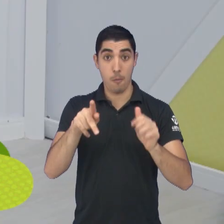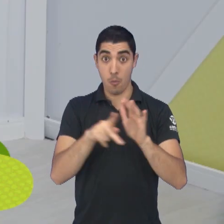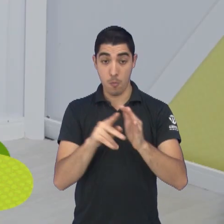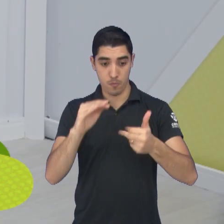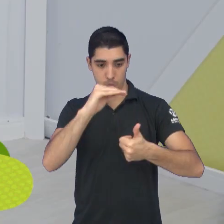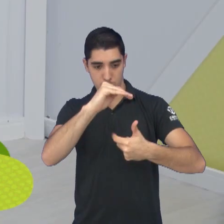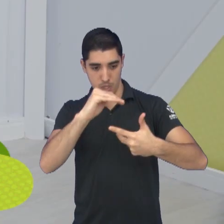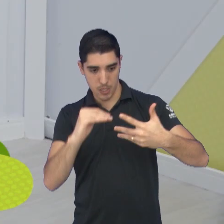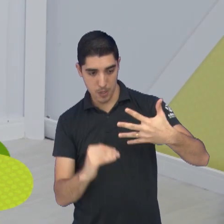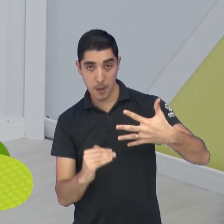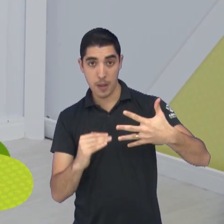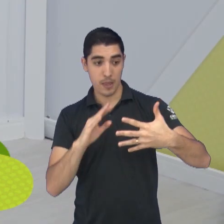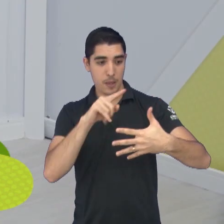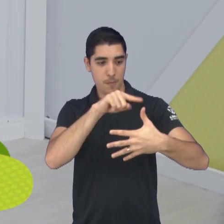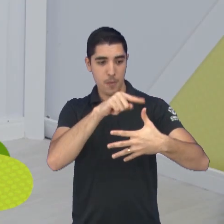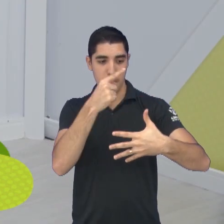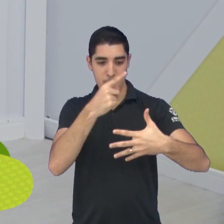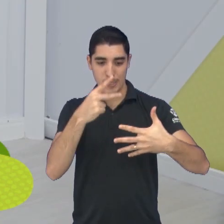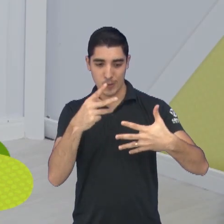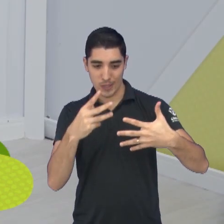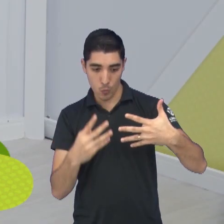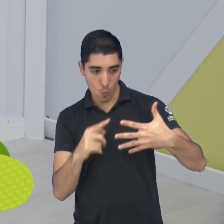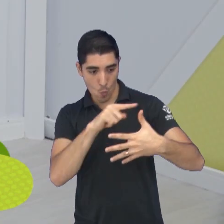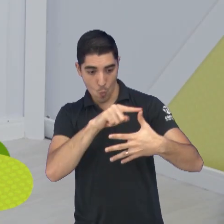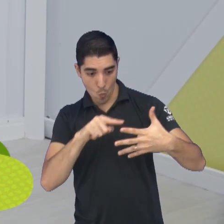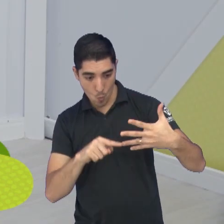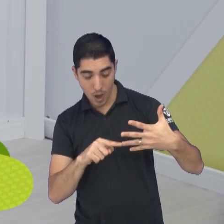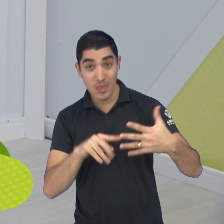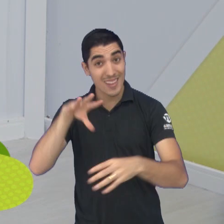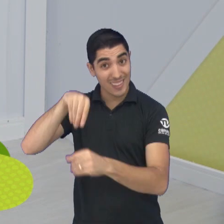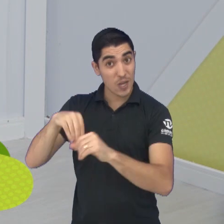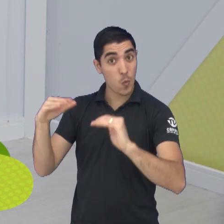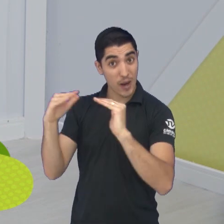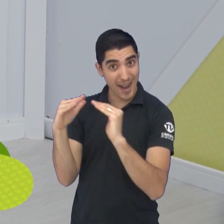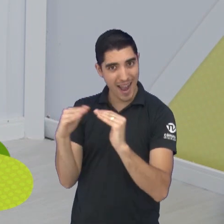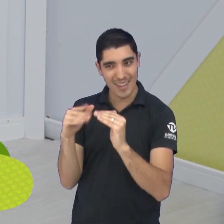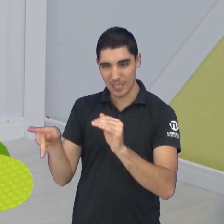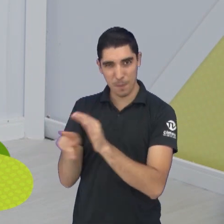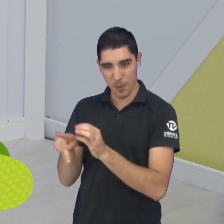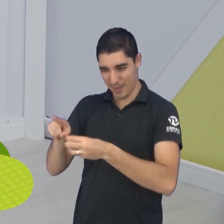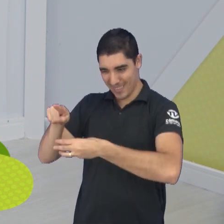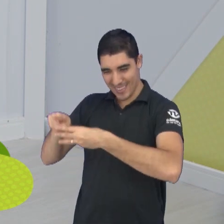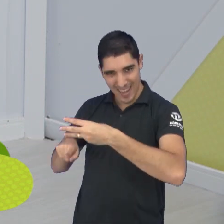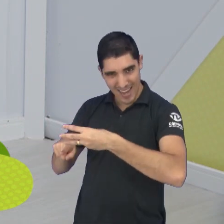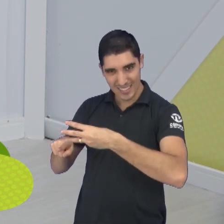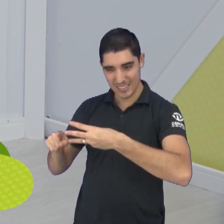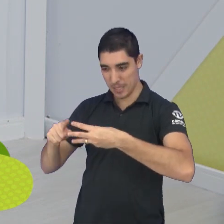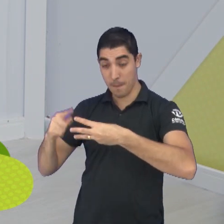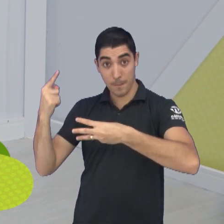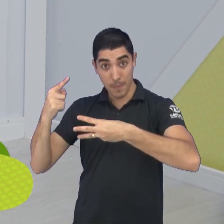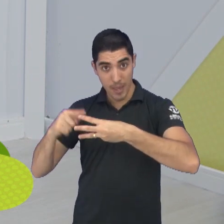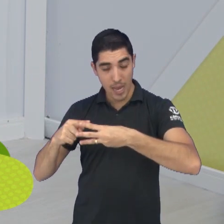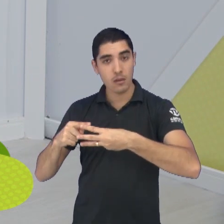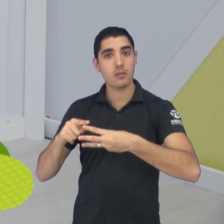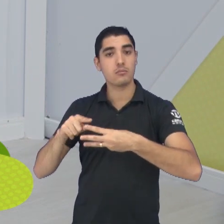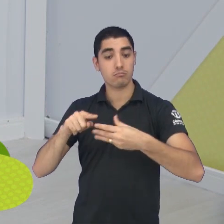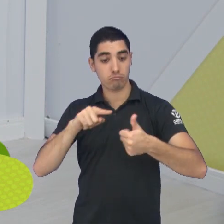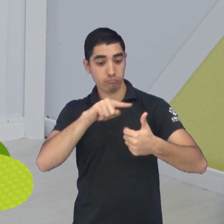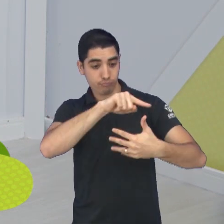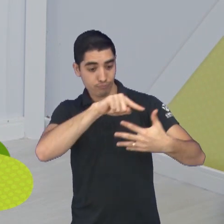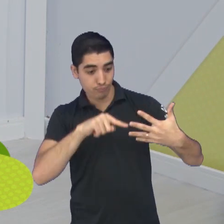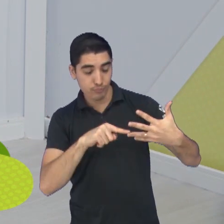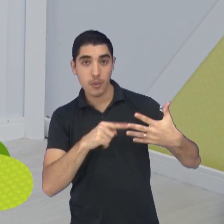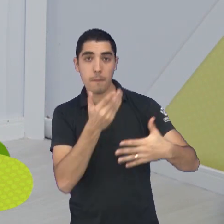que jogaram em casa na série, né, o primeiro jogo da série dos playoffs, os 4 primeiros jogaram em casa e os